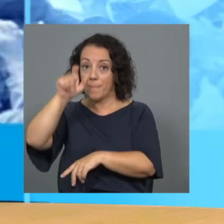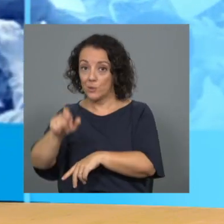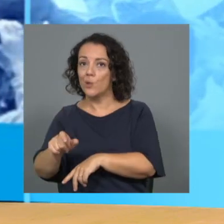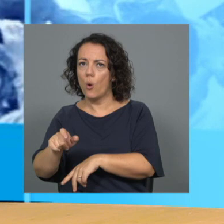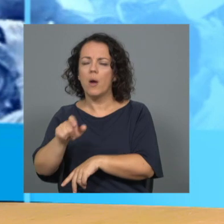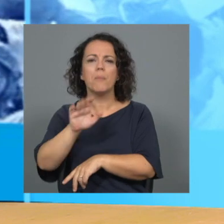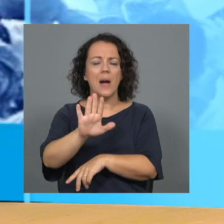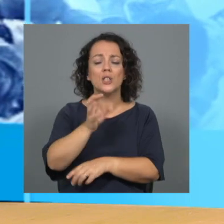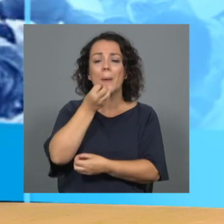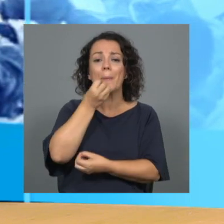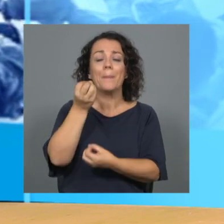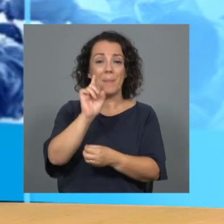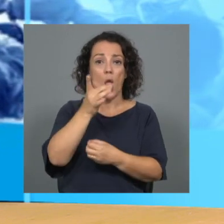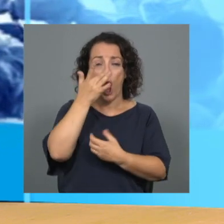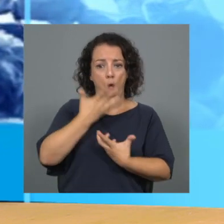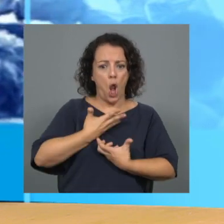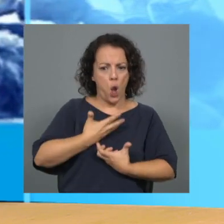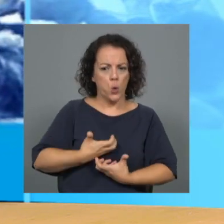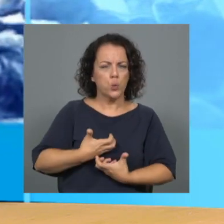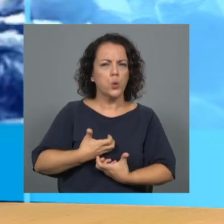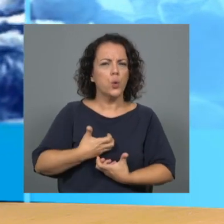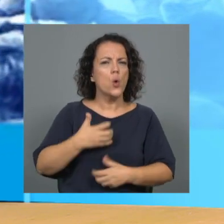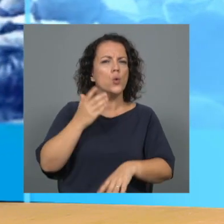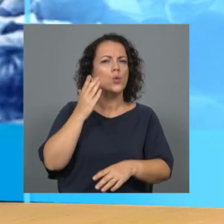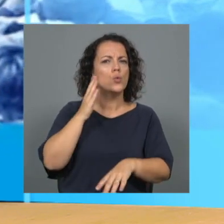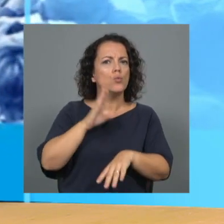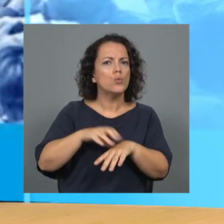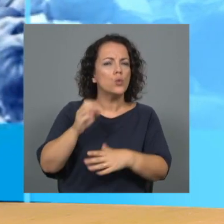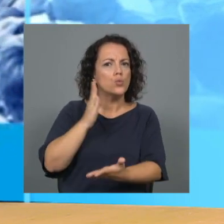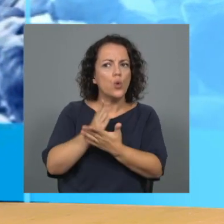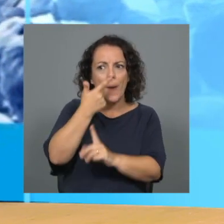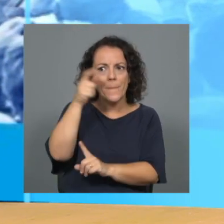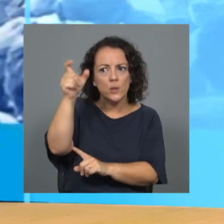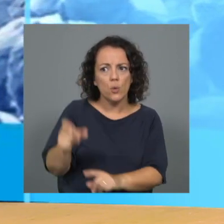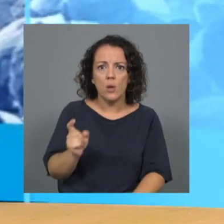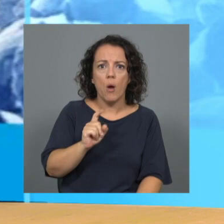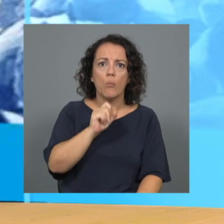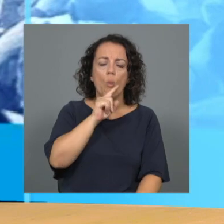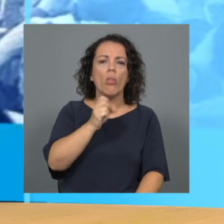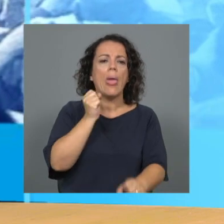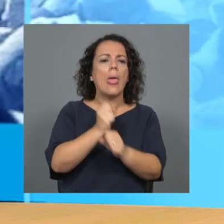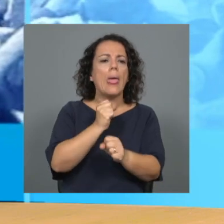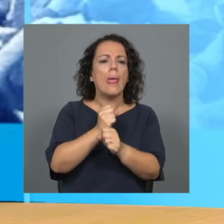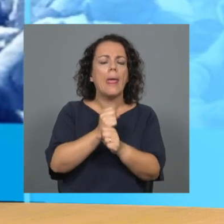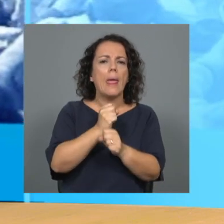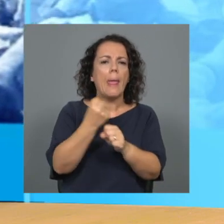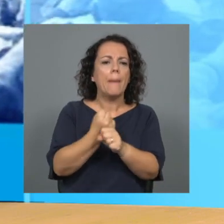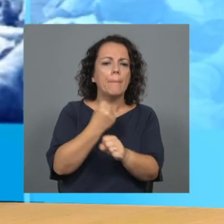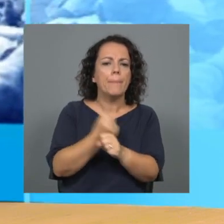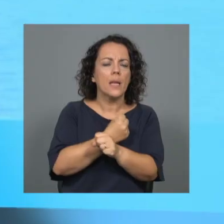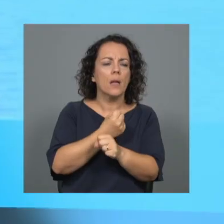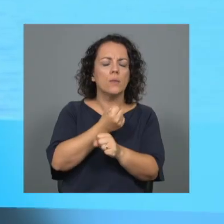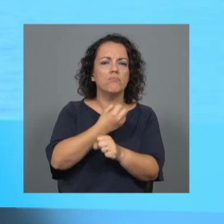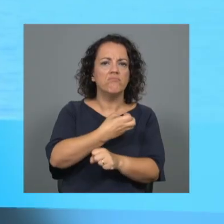uma perda, portanto, um luto também não é necessariamente ser só pela pessoa, pode ser a perda de um emprego, a perda de um animal de estimação,